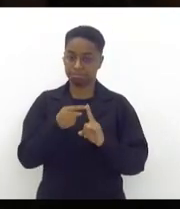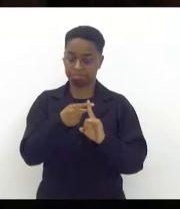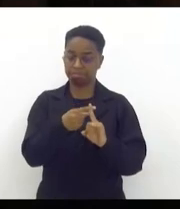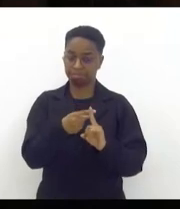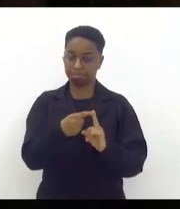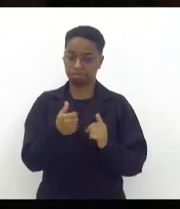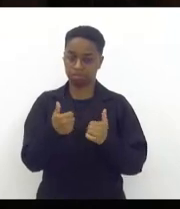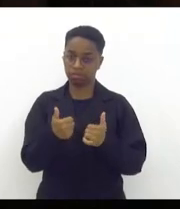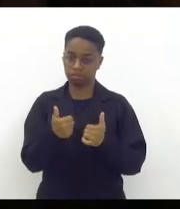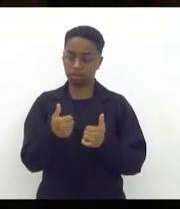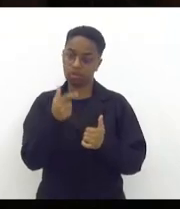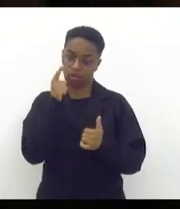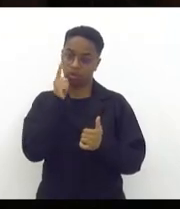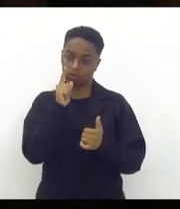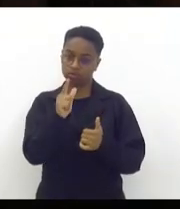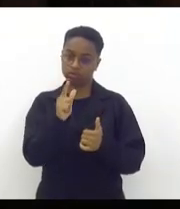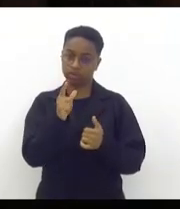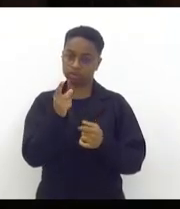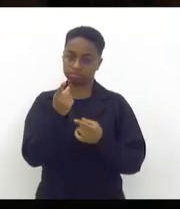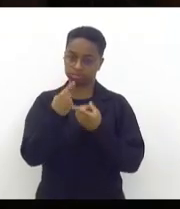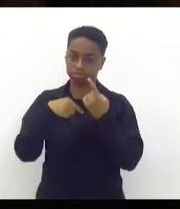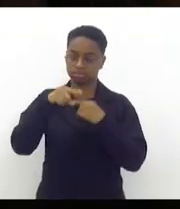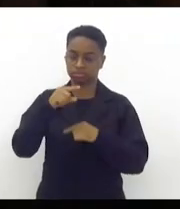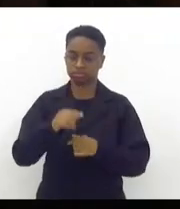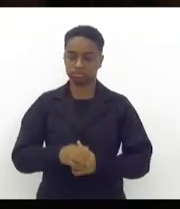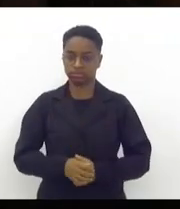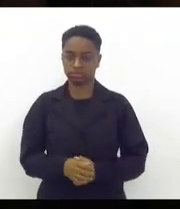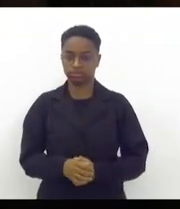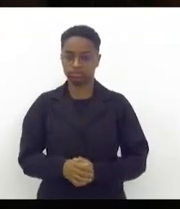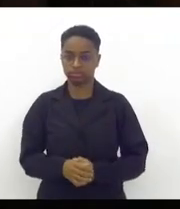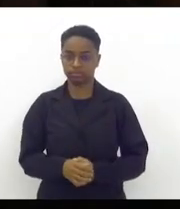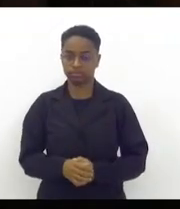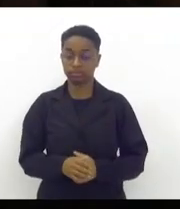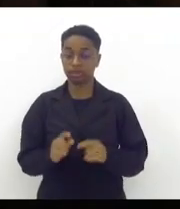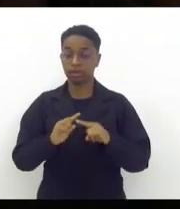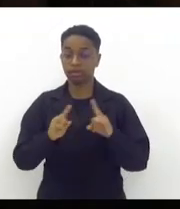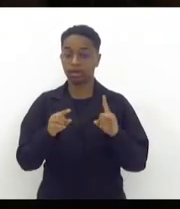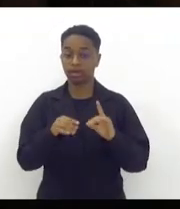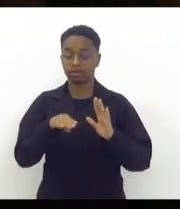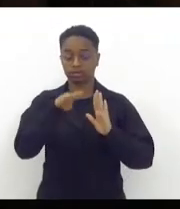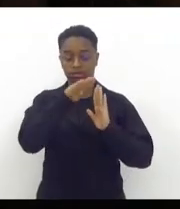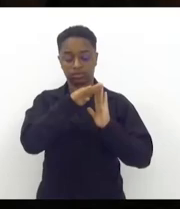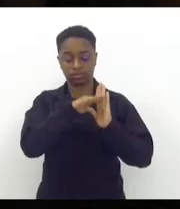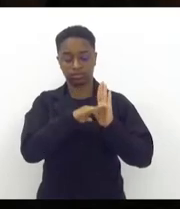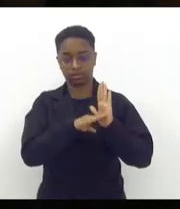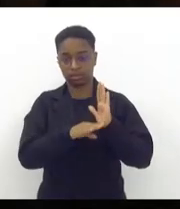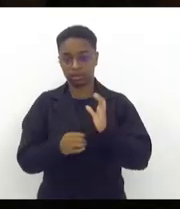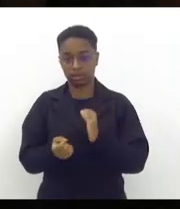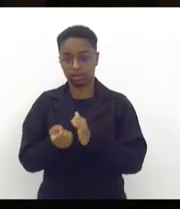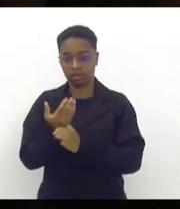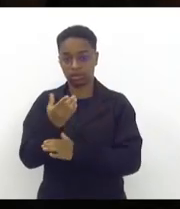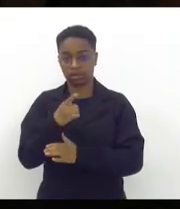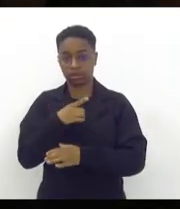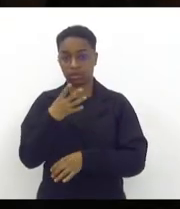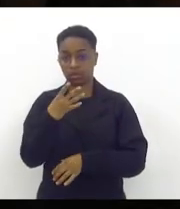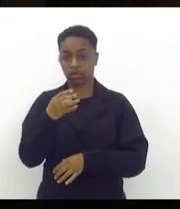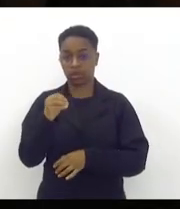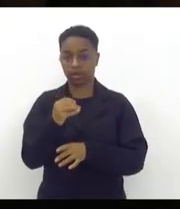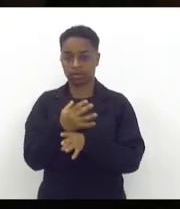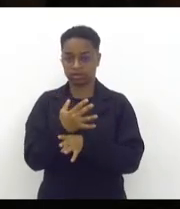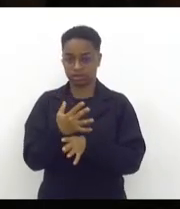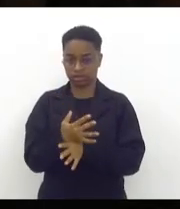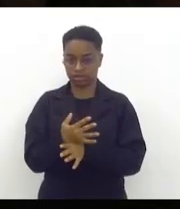beneficiados, terão ganhos. Ele fez uma listagem de 40